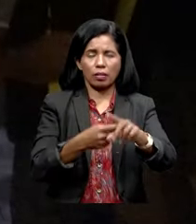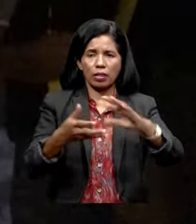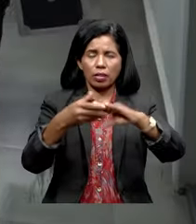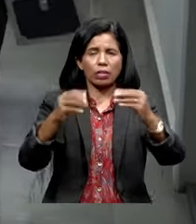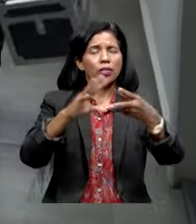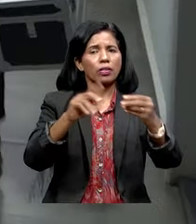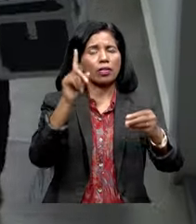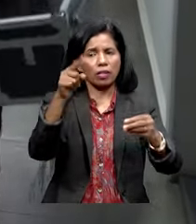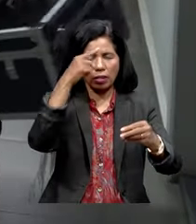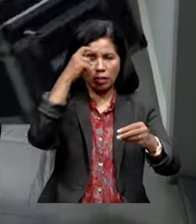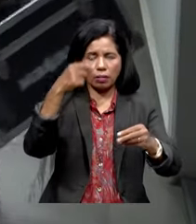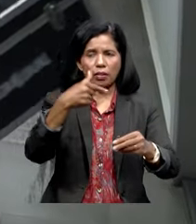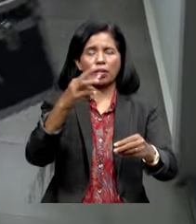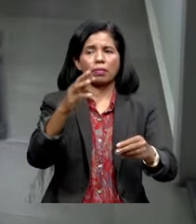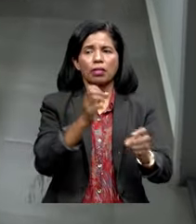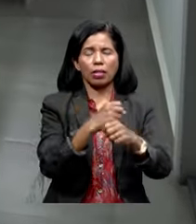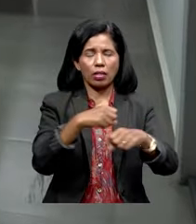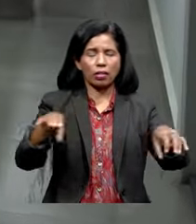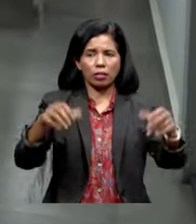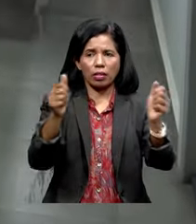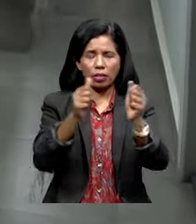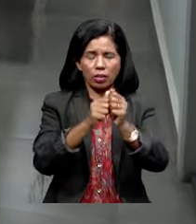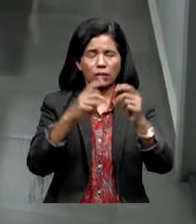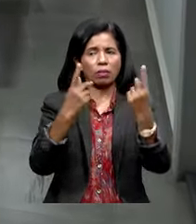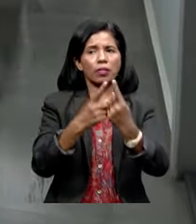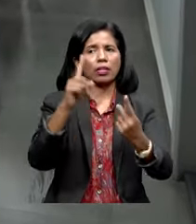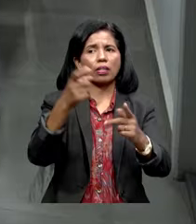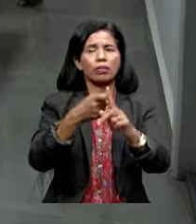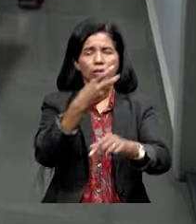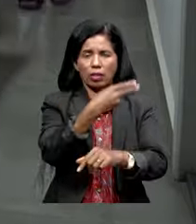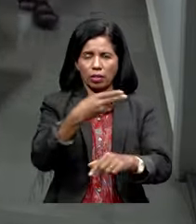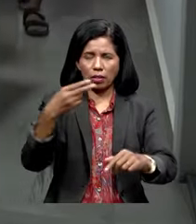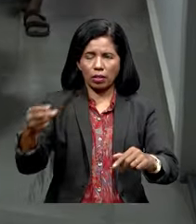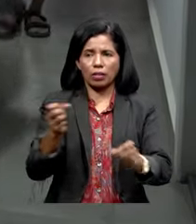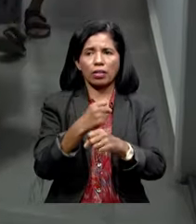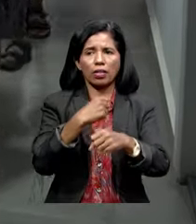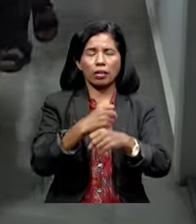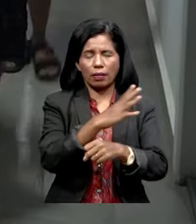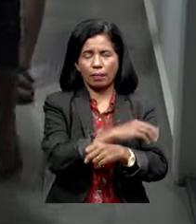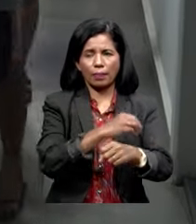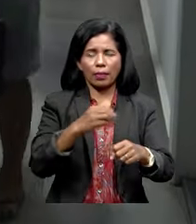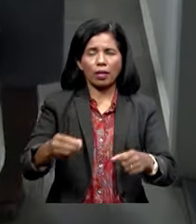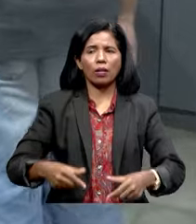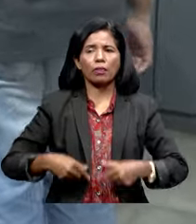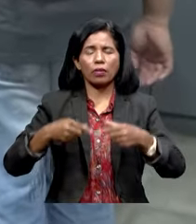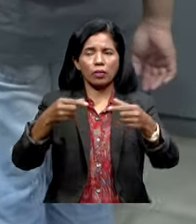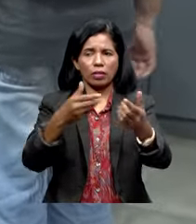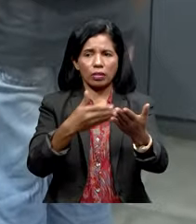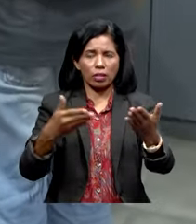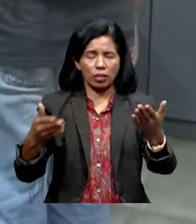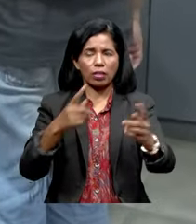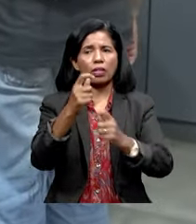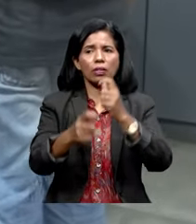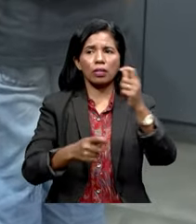ida, também ne GMN halo cooperação com a empresa ida US Indonésia, onde halo aquisição no fornece equipamento